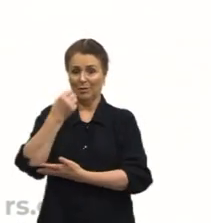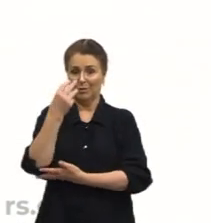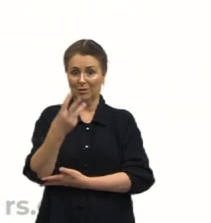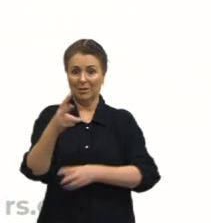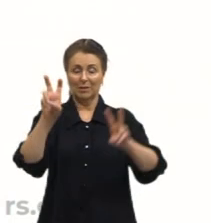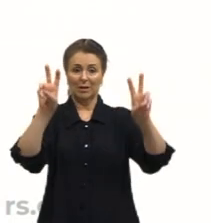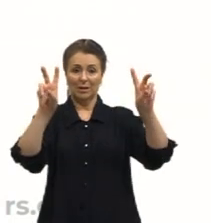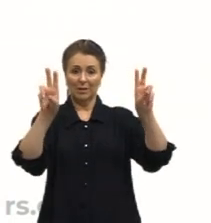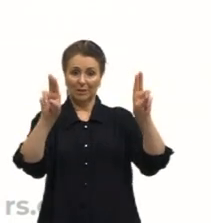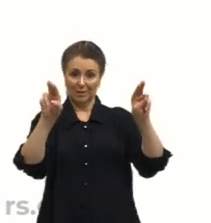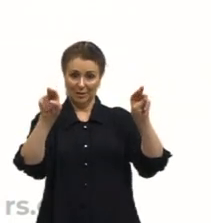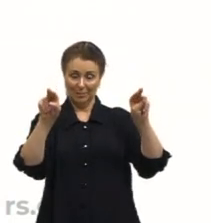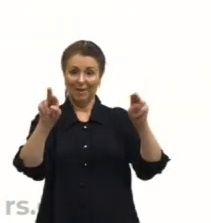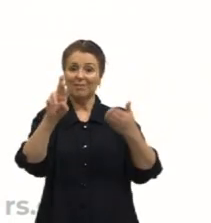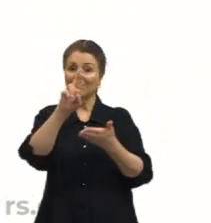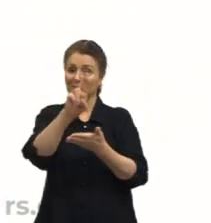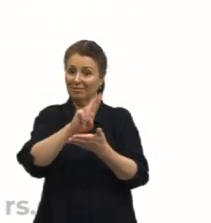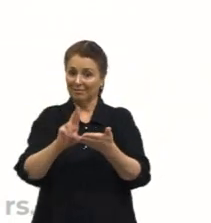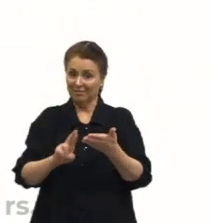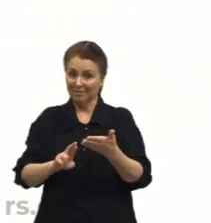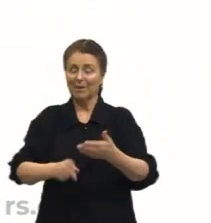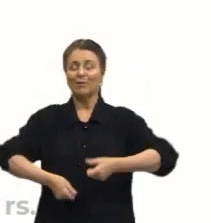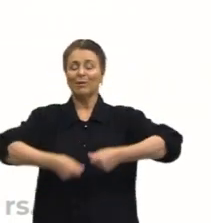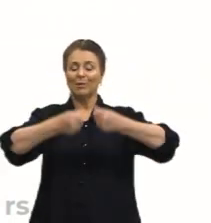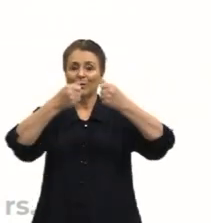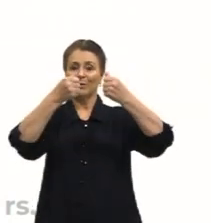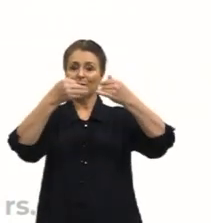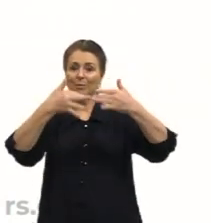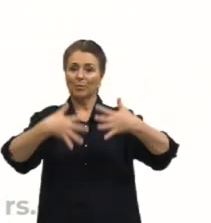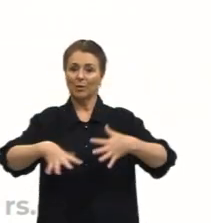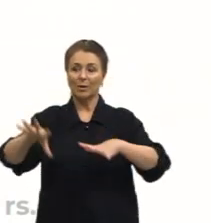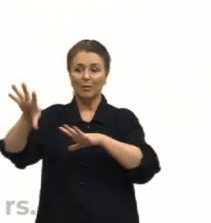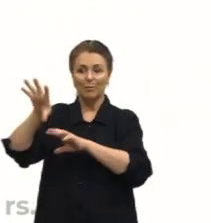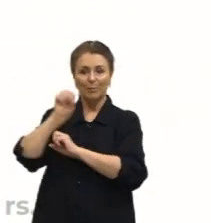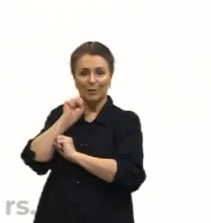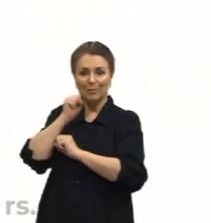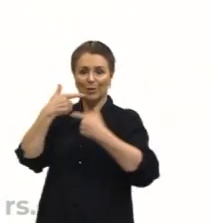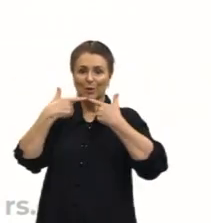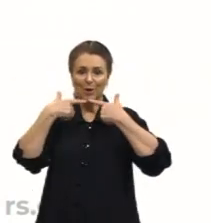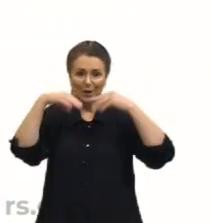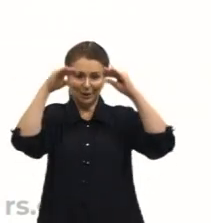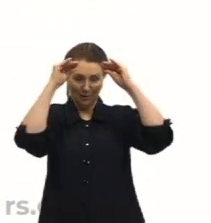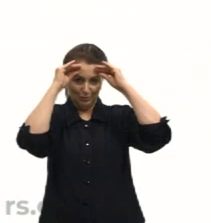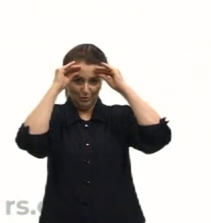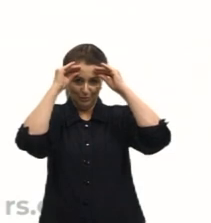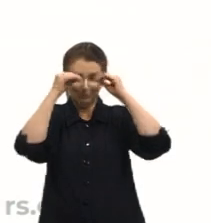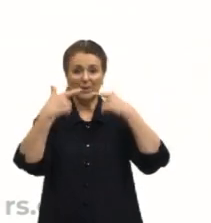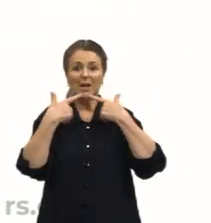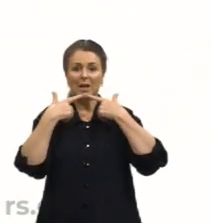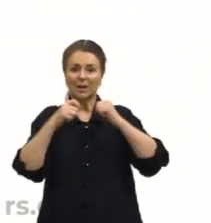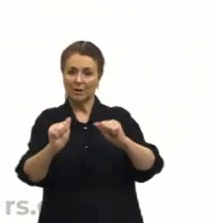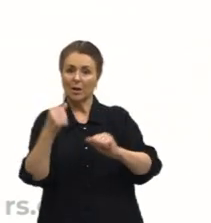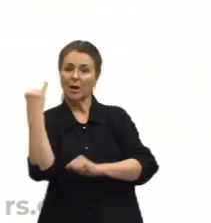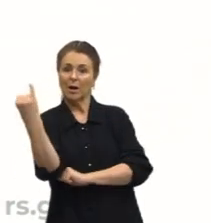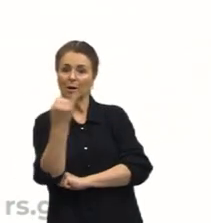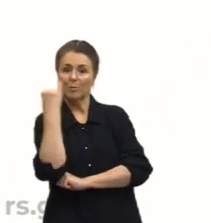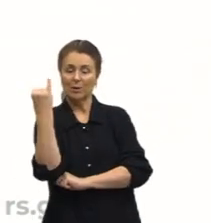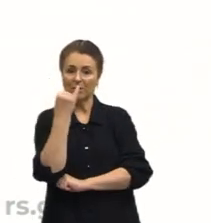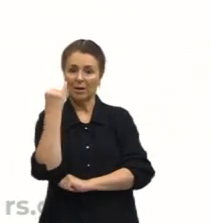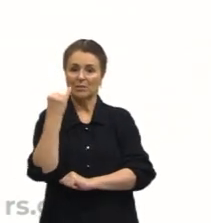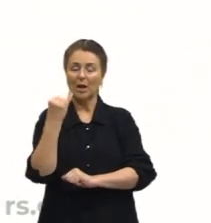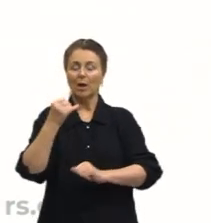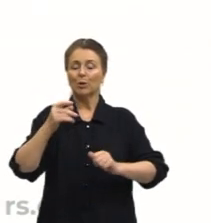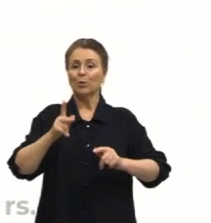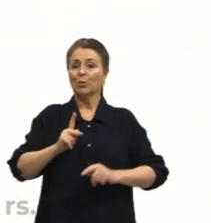proposto ali na redação que a gente falando aí sobre patrimônio linguístico e importância dos povos indígenas e das línguas